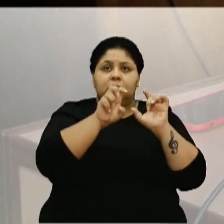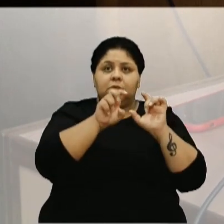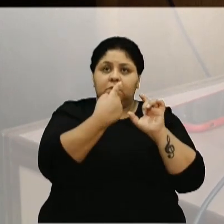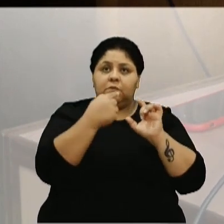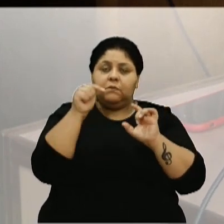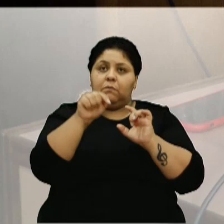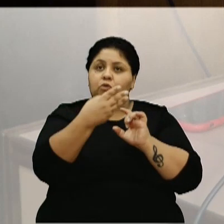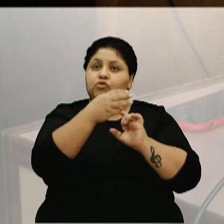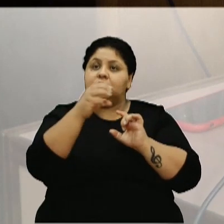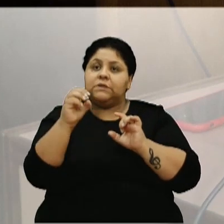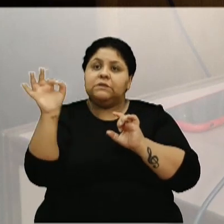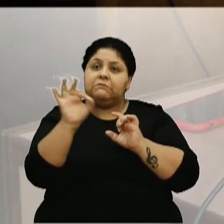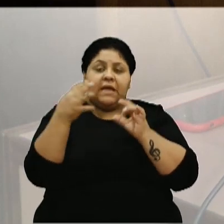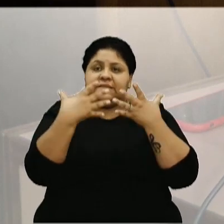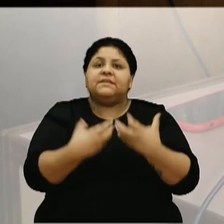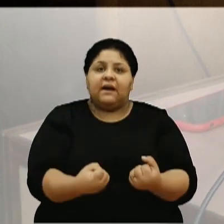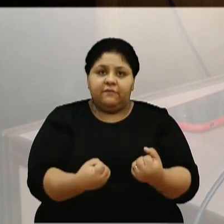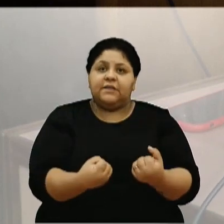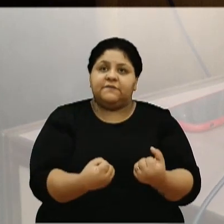51,30% prudencial. Então,